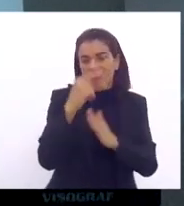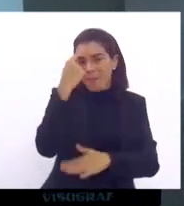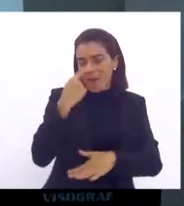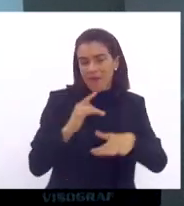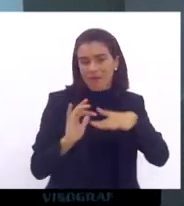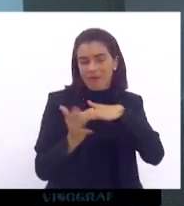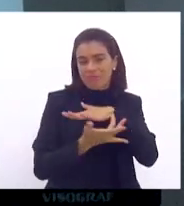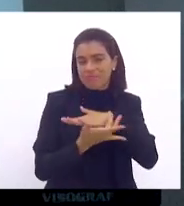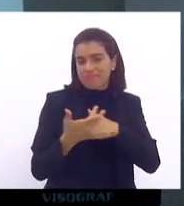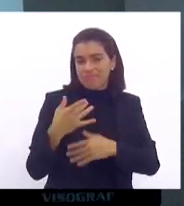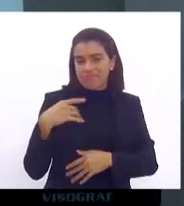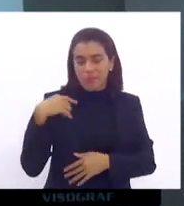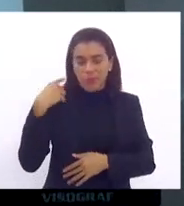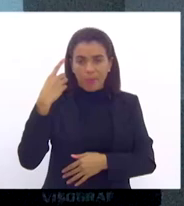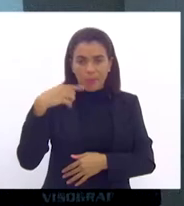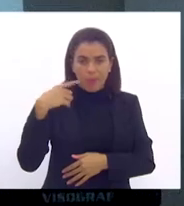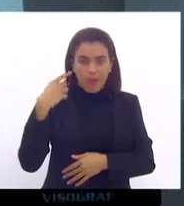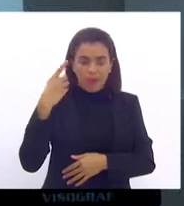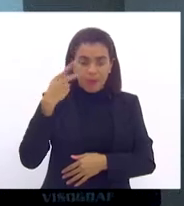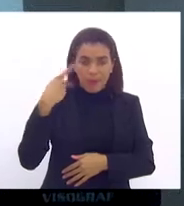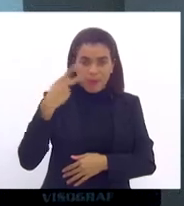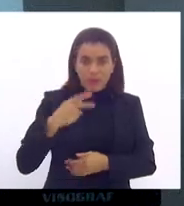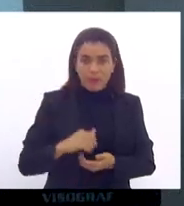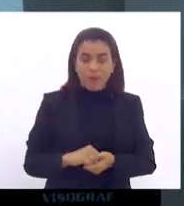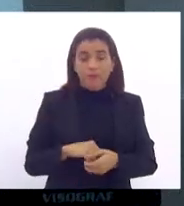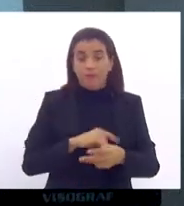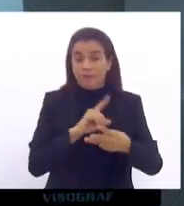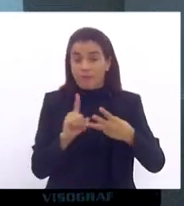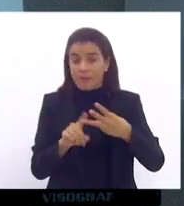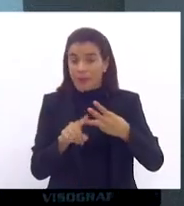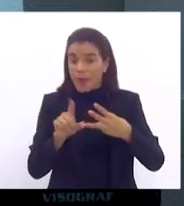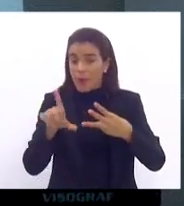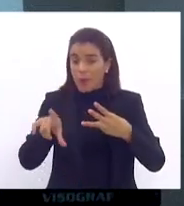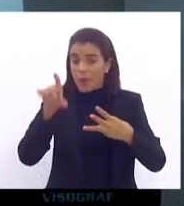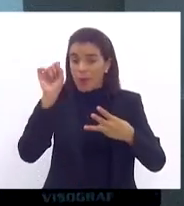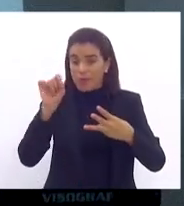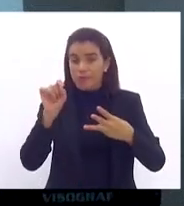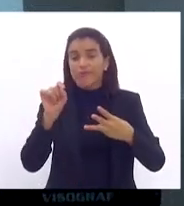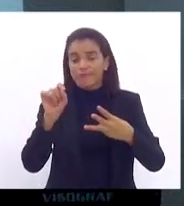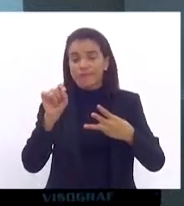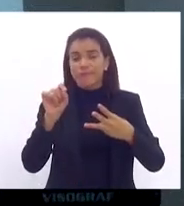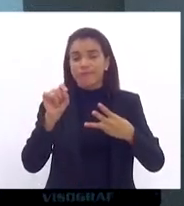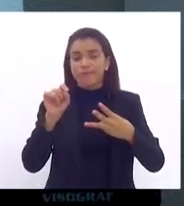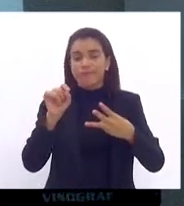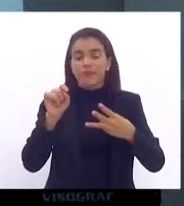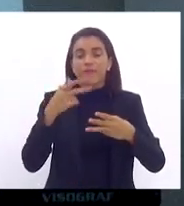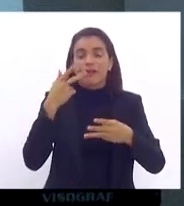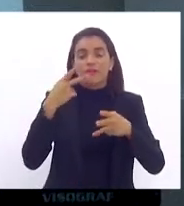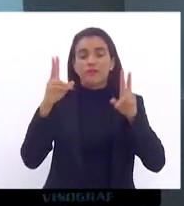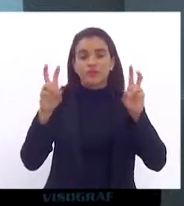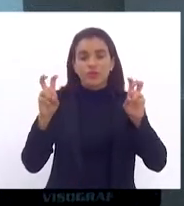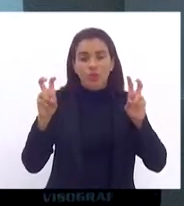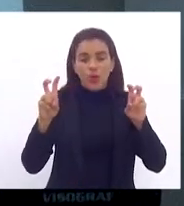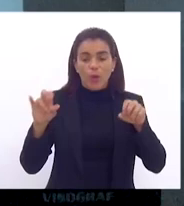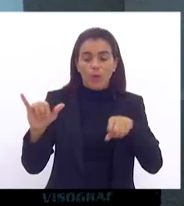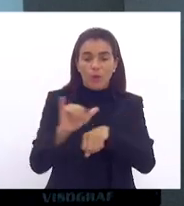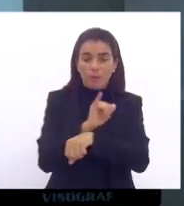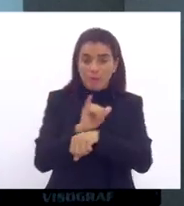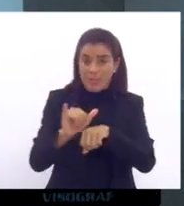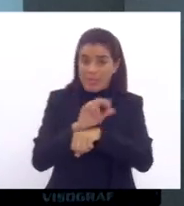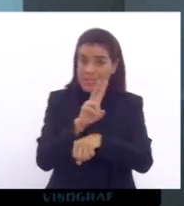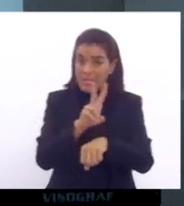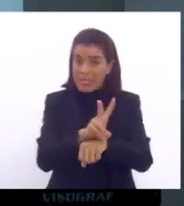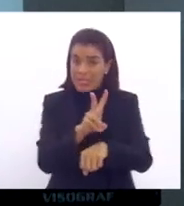e em terceiro lugar eh entraria uma alternativa que seria em se tratando de uma medida